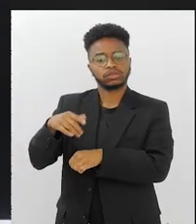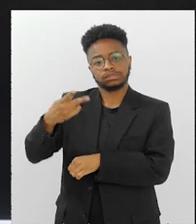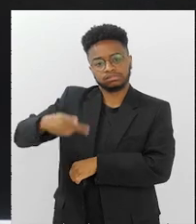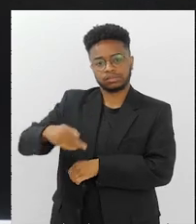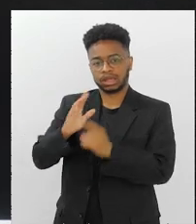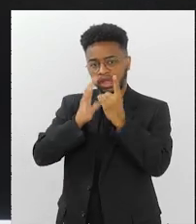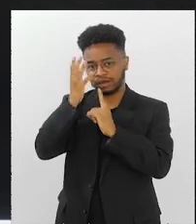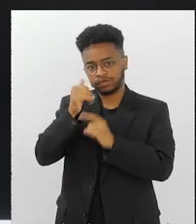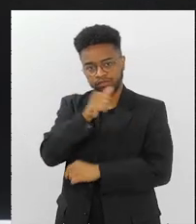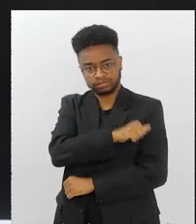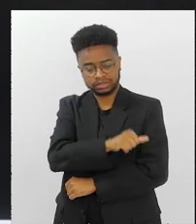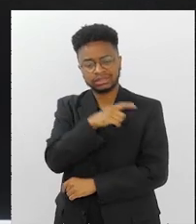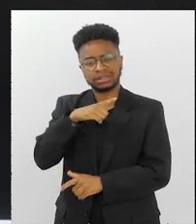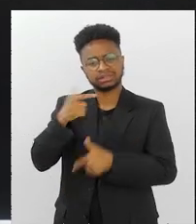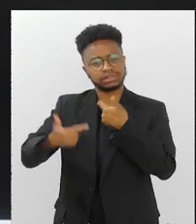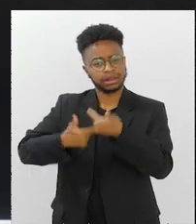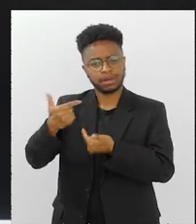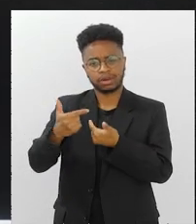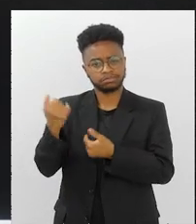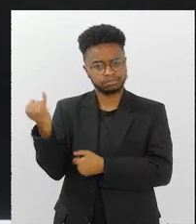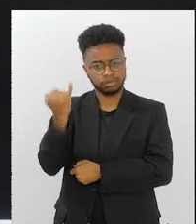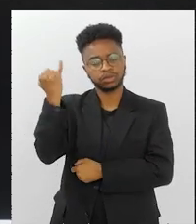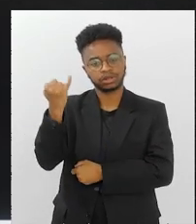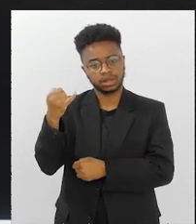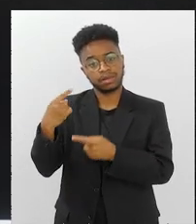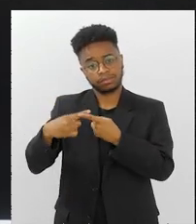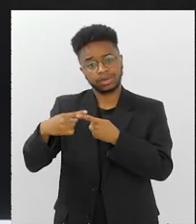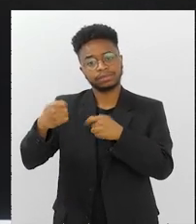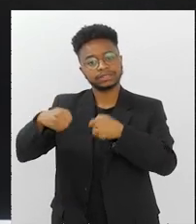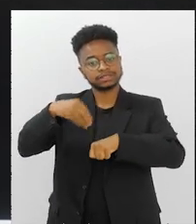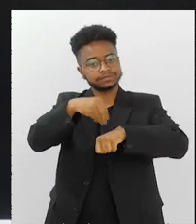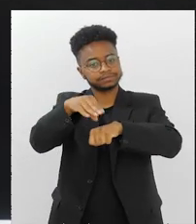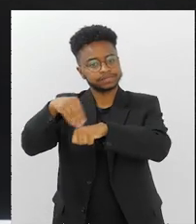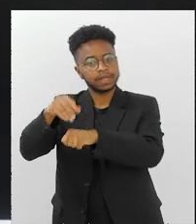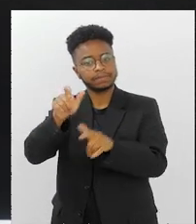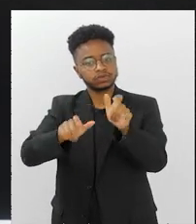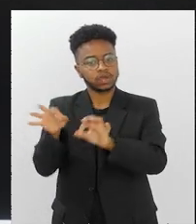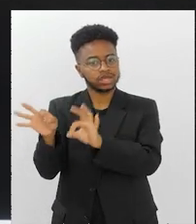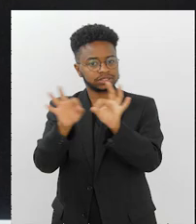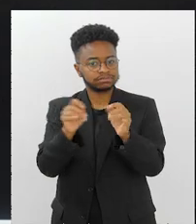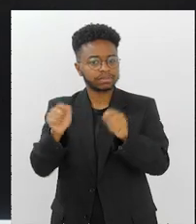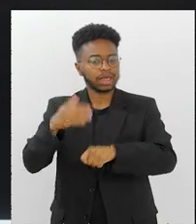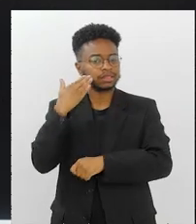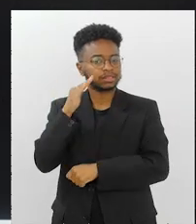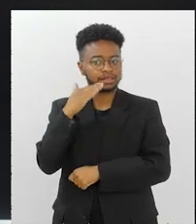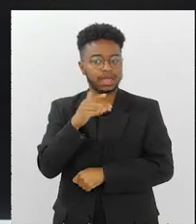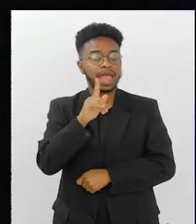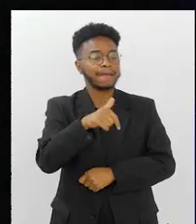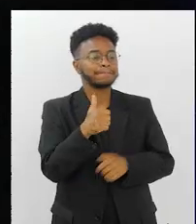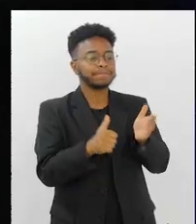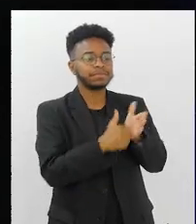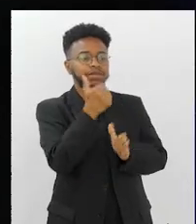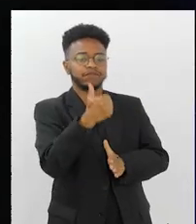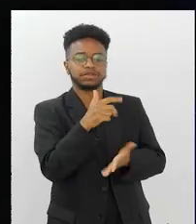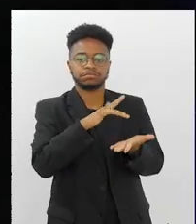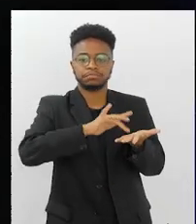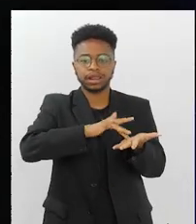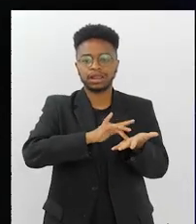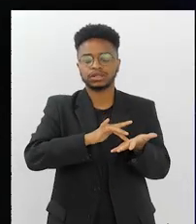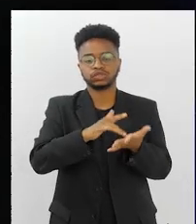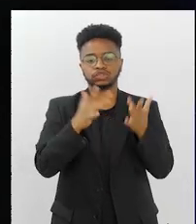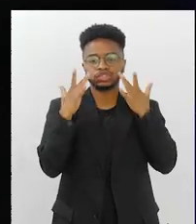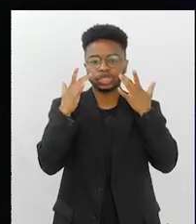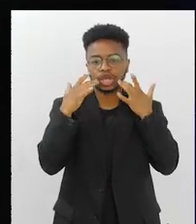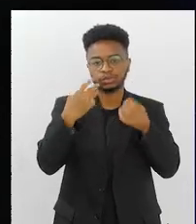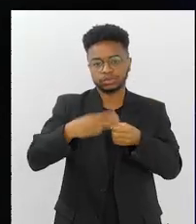trabalhos memoráveis né então é é bom reforçar isso pro nosso público poder entender mais a história cerza primeira balarina do deado municipal